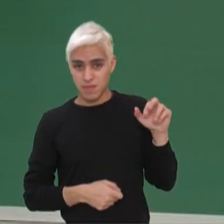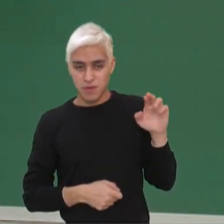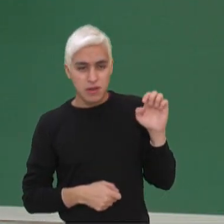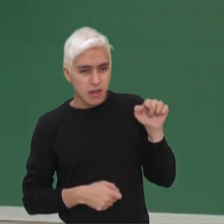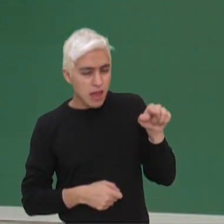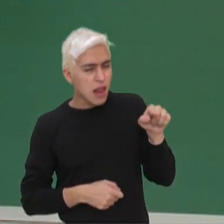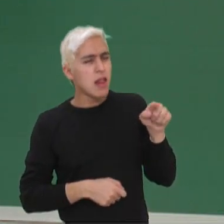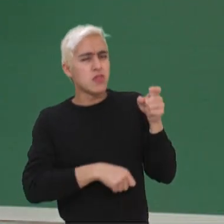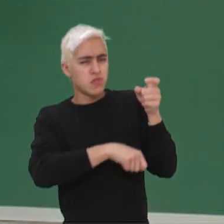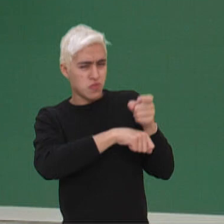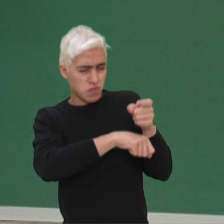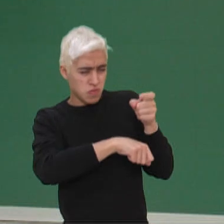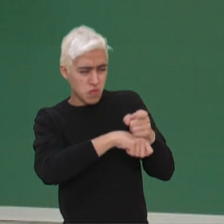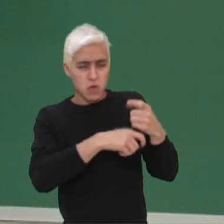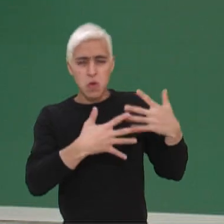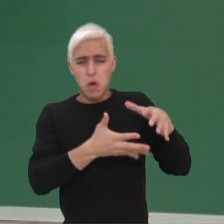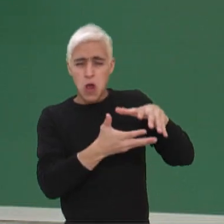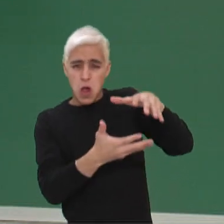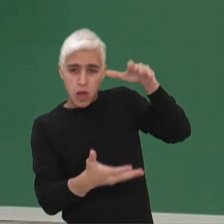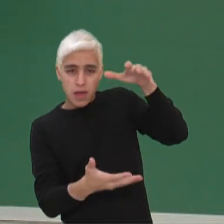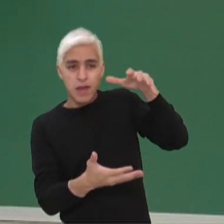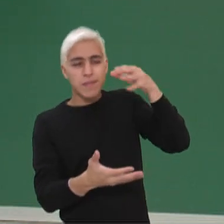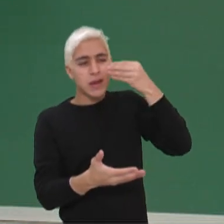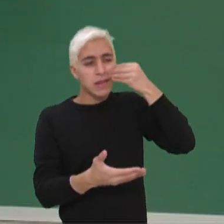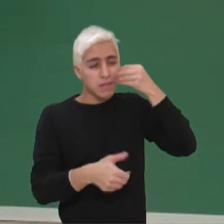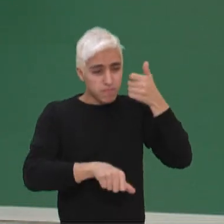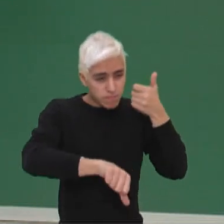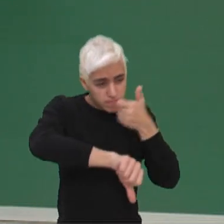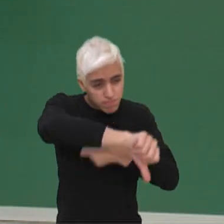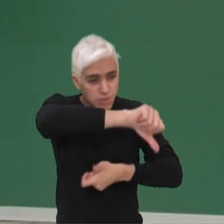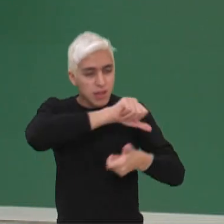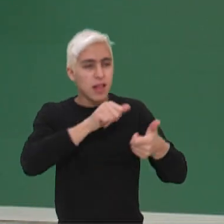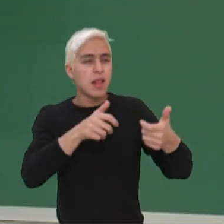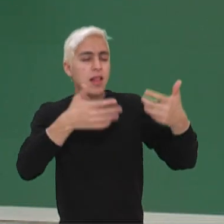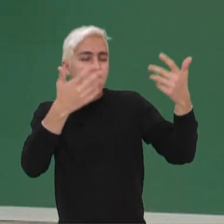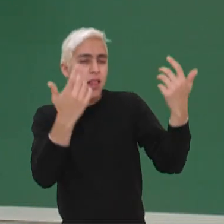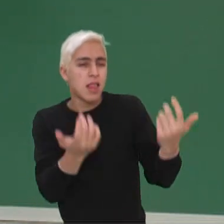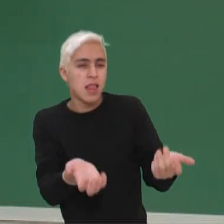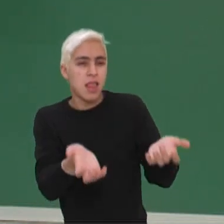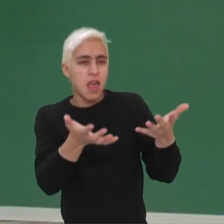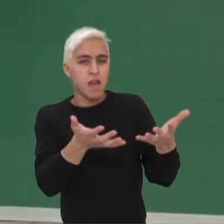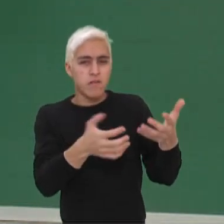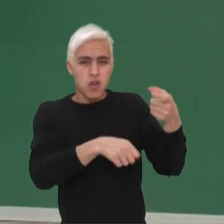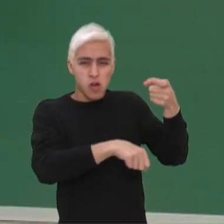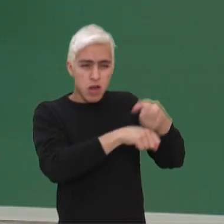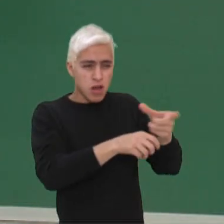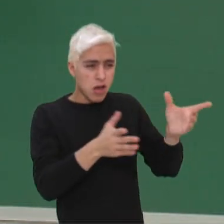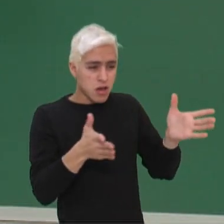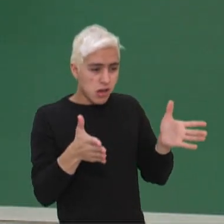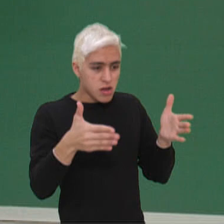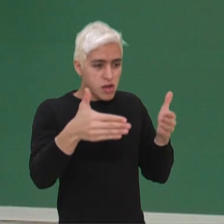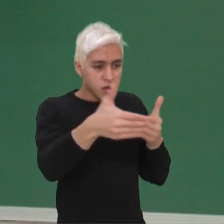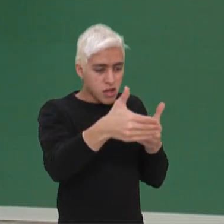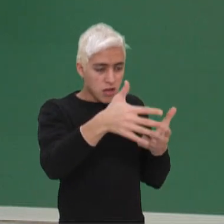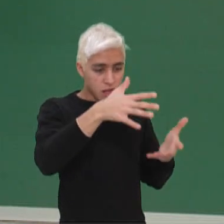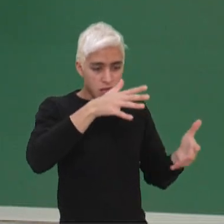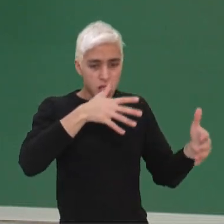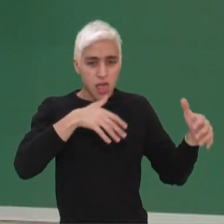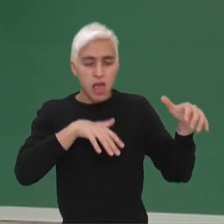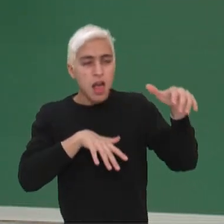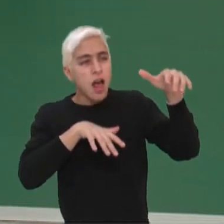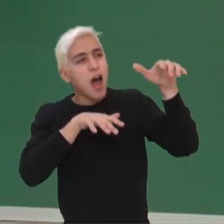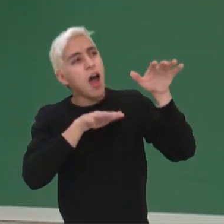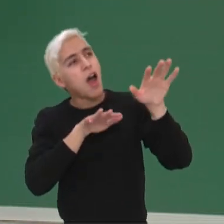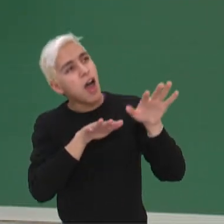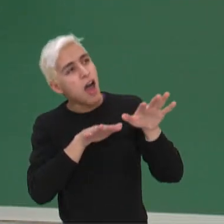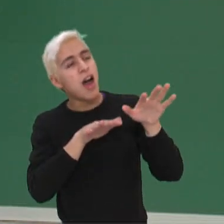dura, e você consegue dar uma leveza para algo que é extremamente pesado. Então você consegue perceber que